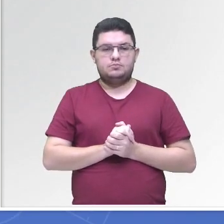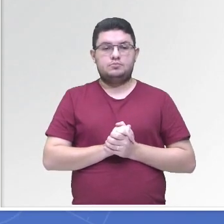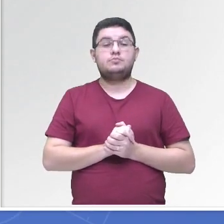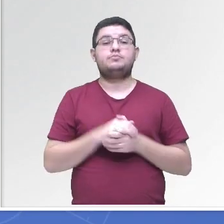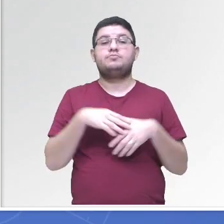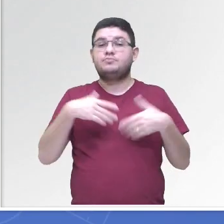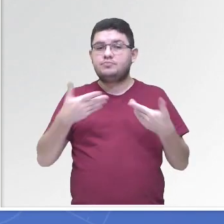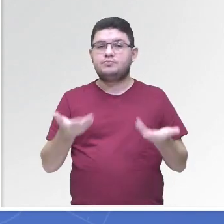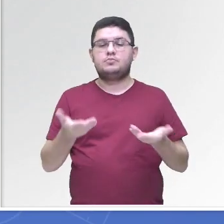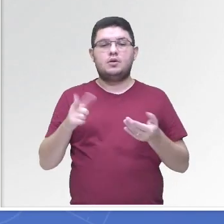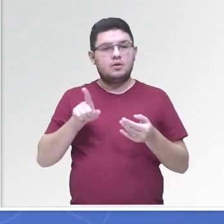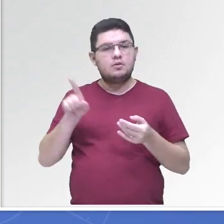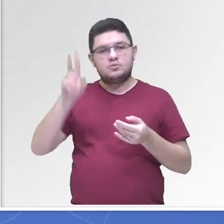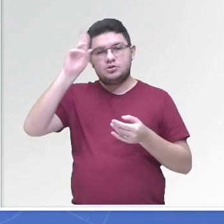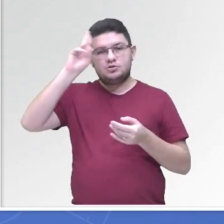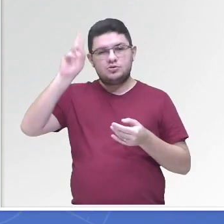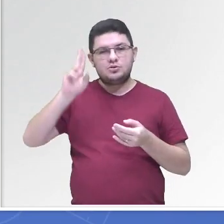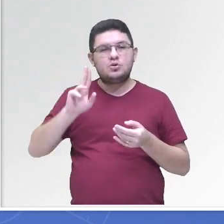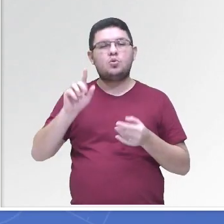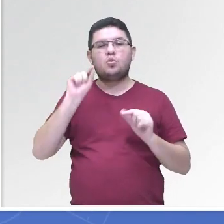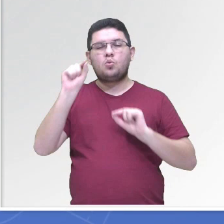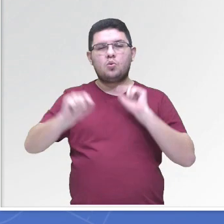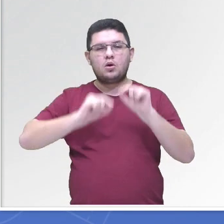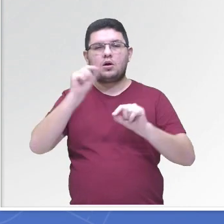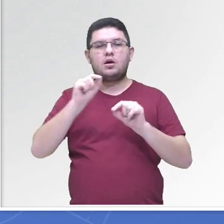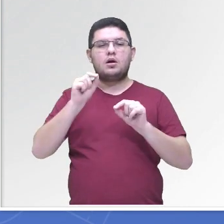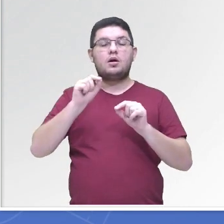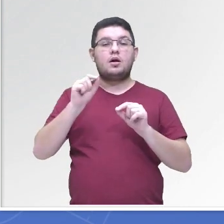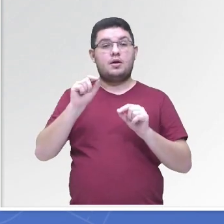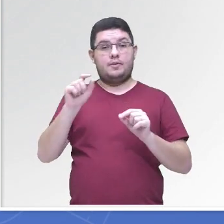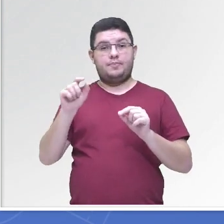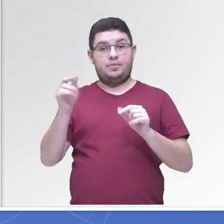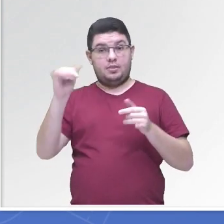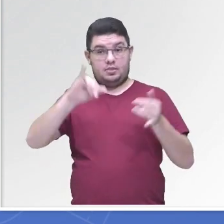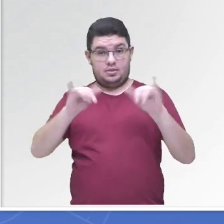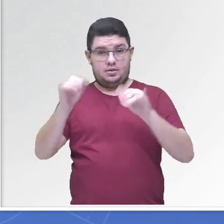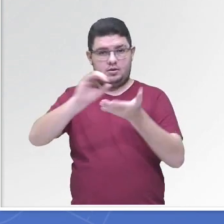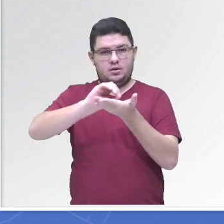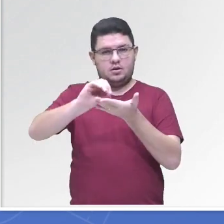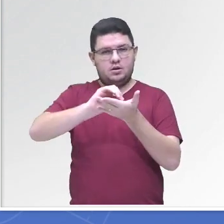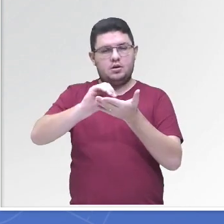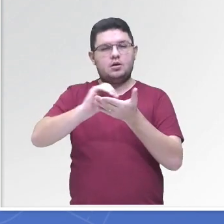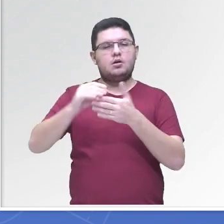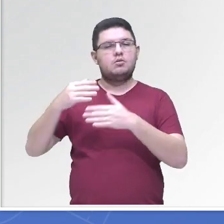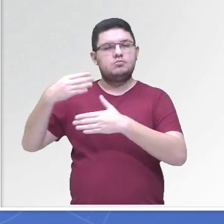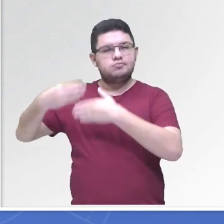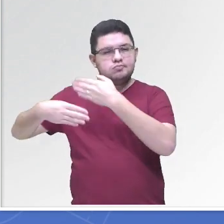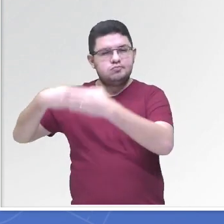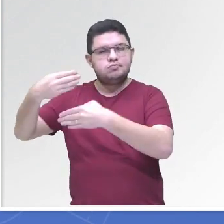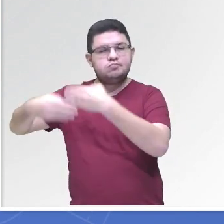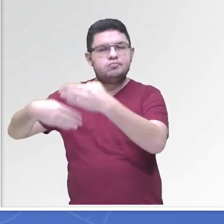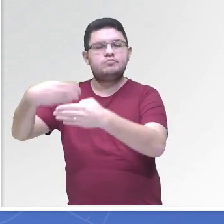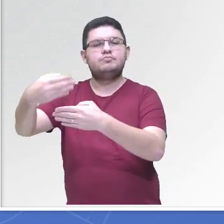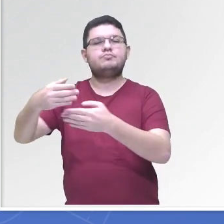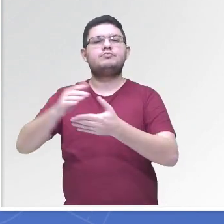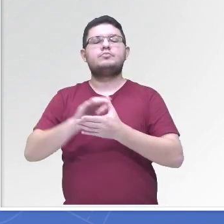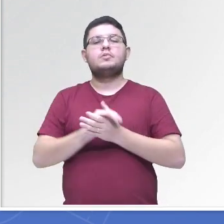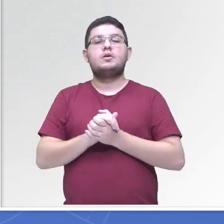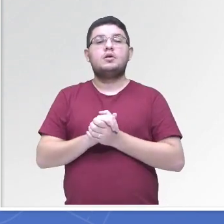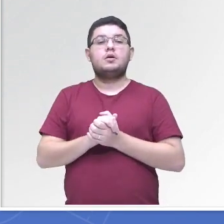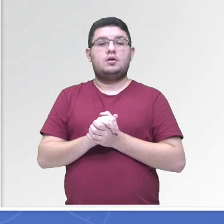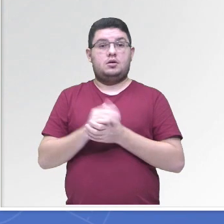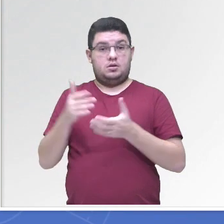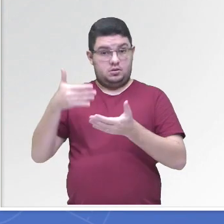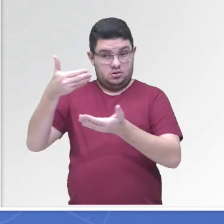Olha aí, um pouquinho da história da química orgânica, dessa evolução da descoberta dos compostos, até que a gente chegasse aí a